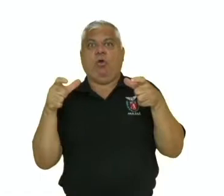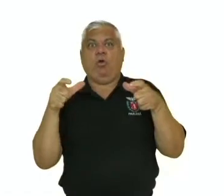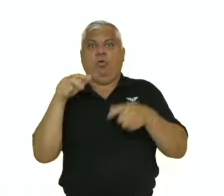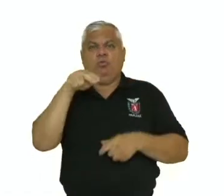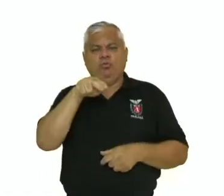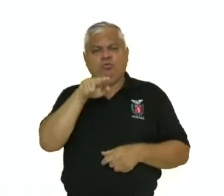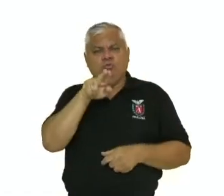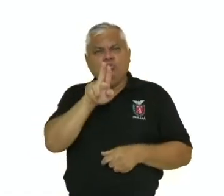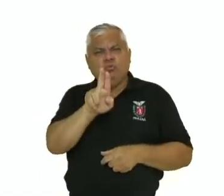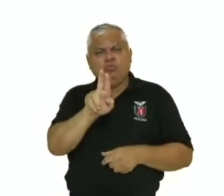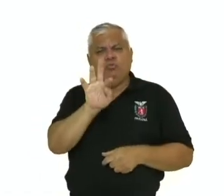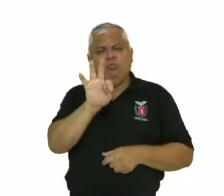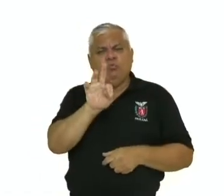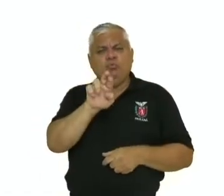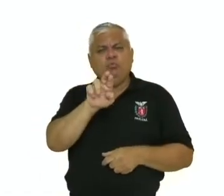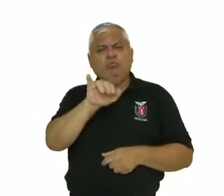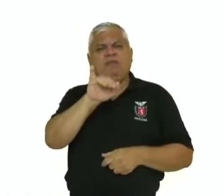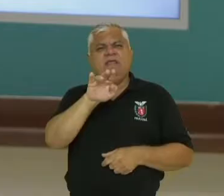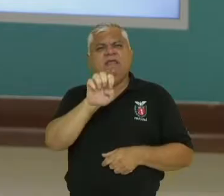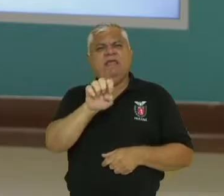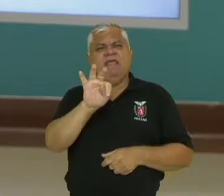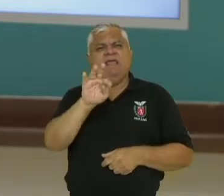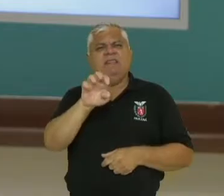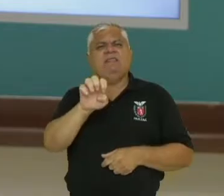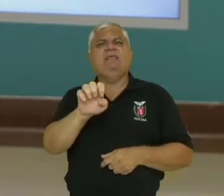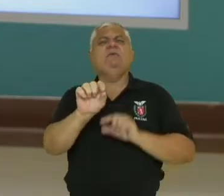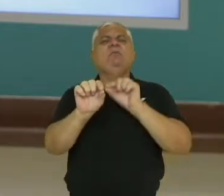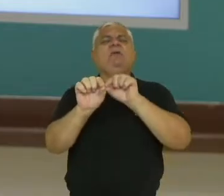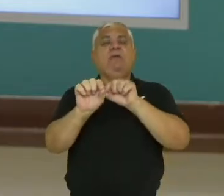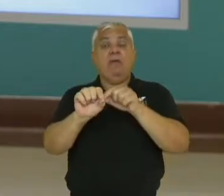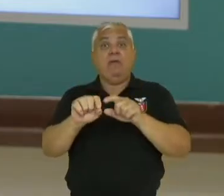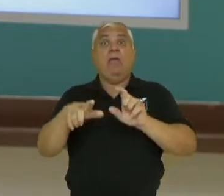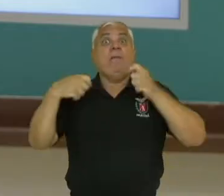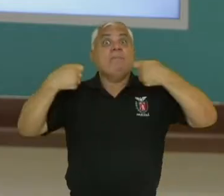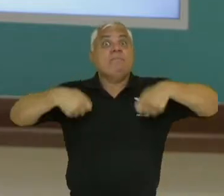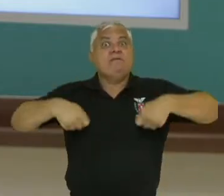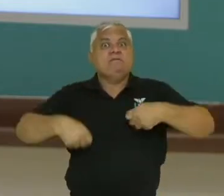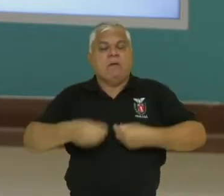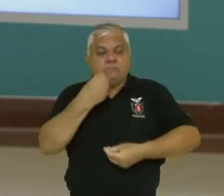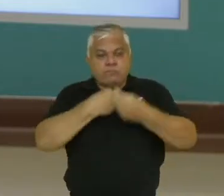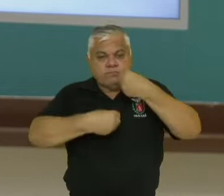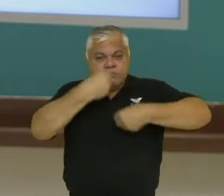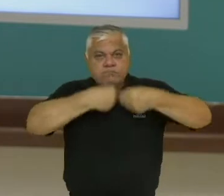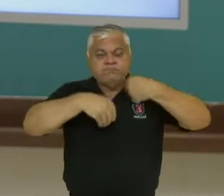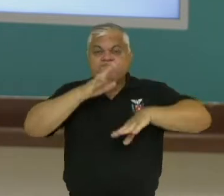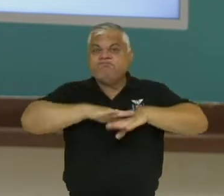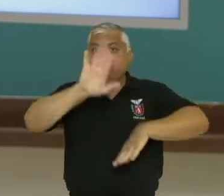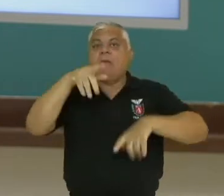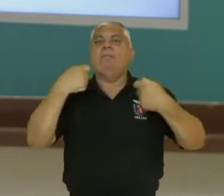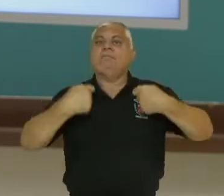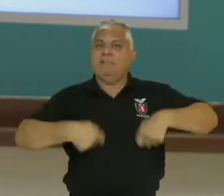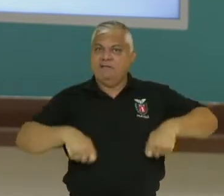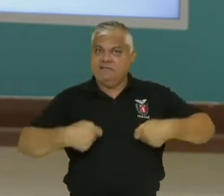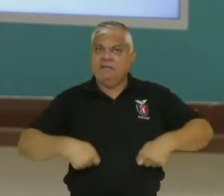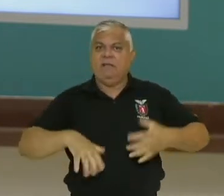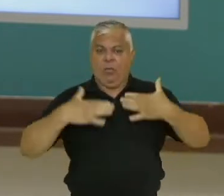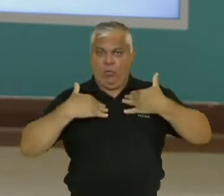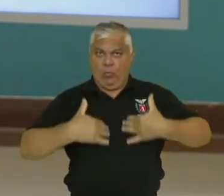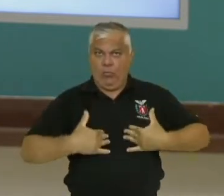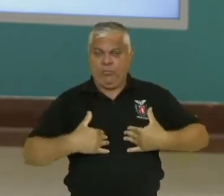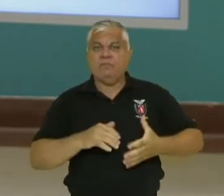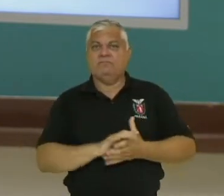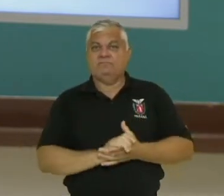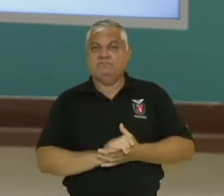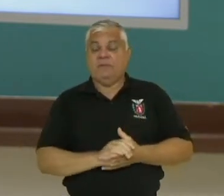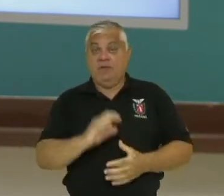macronutrientes. O que é um macronutriente? É aquele que eu preciso consumir numa grande quantidade.